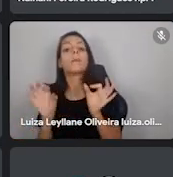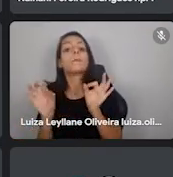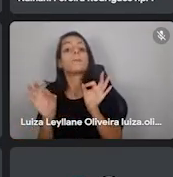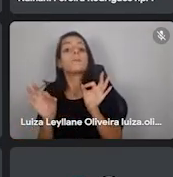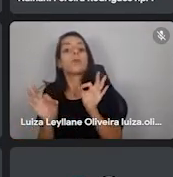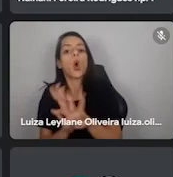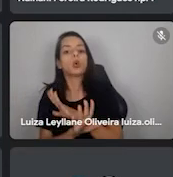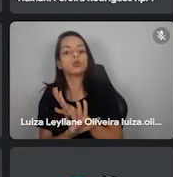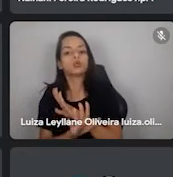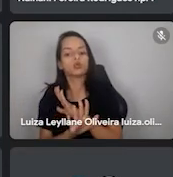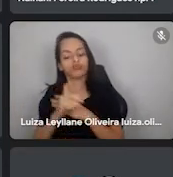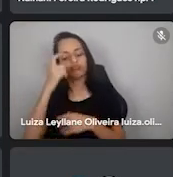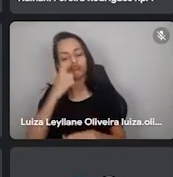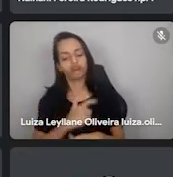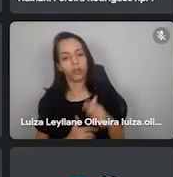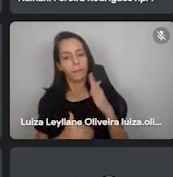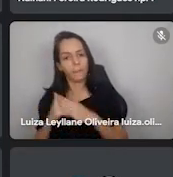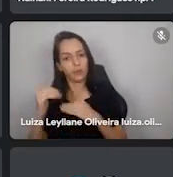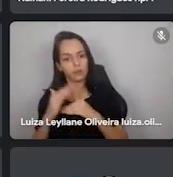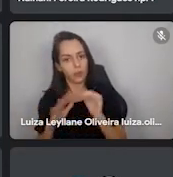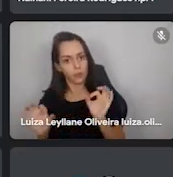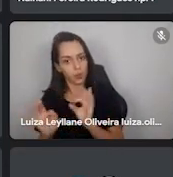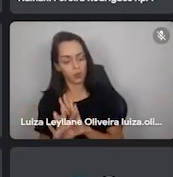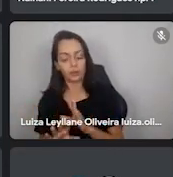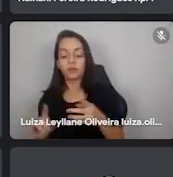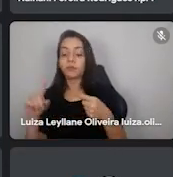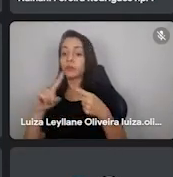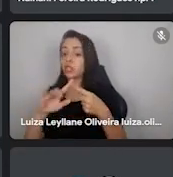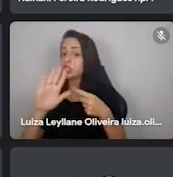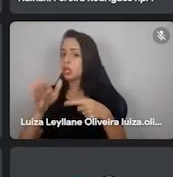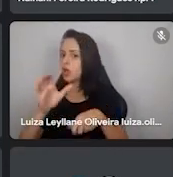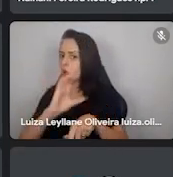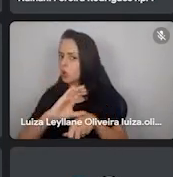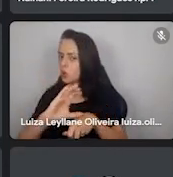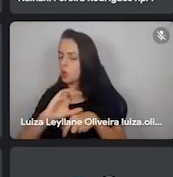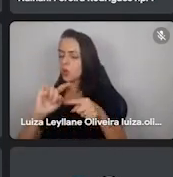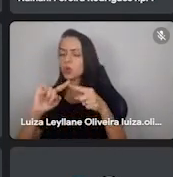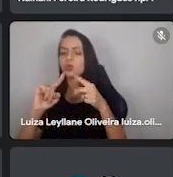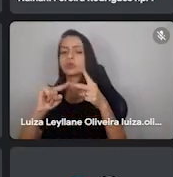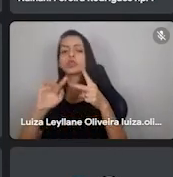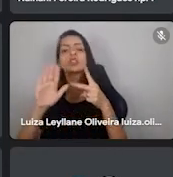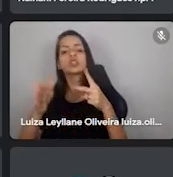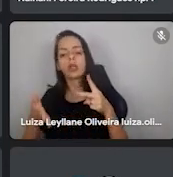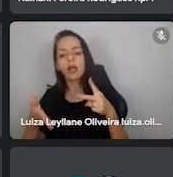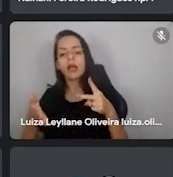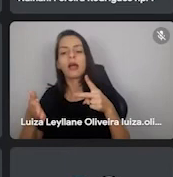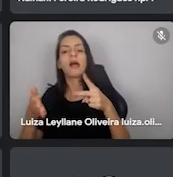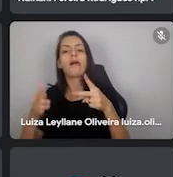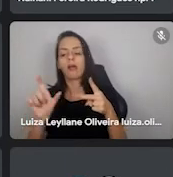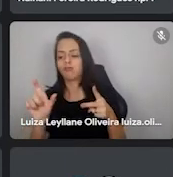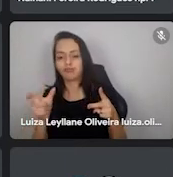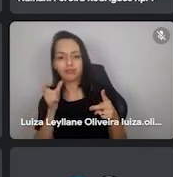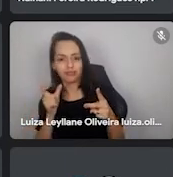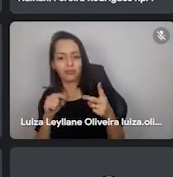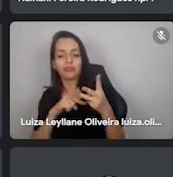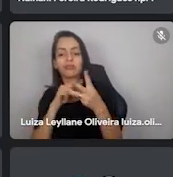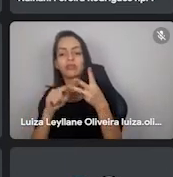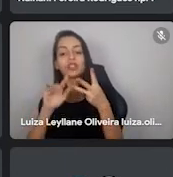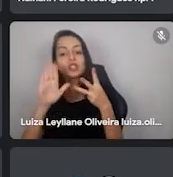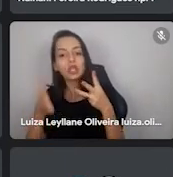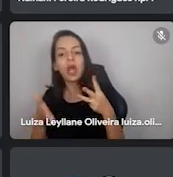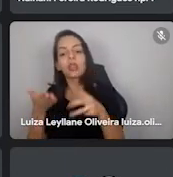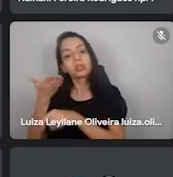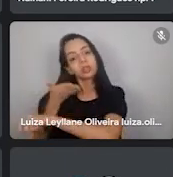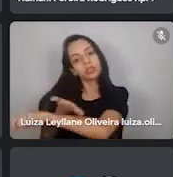você tem sua qualificação, você tem sua habilitação, você tem sua capacitação, aí a